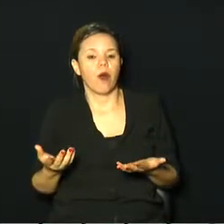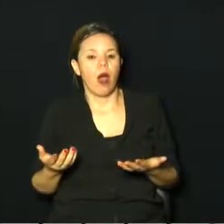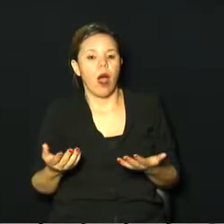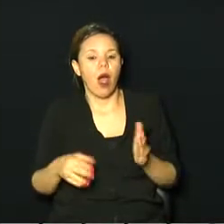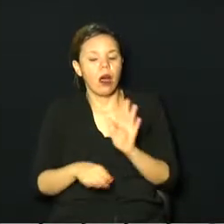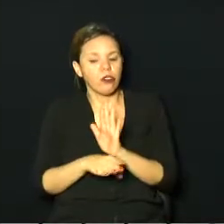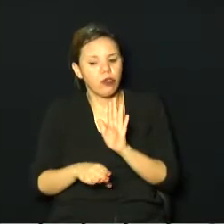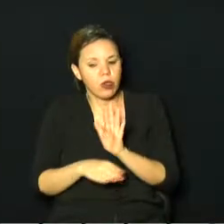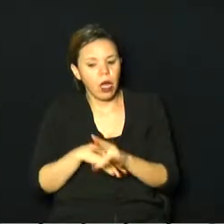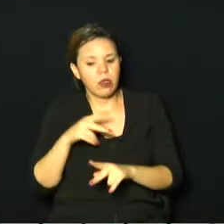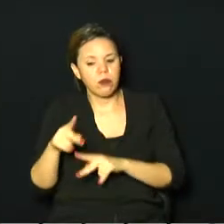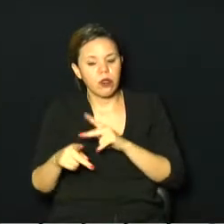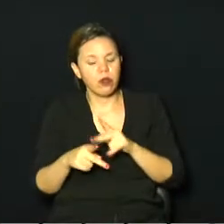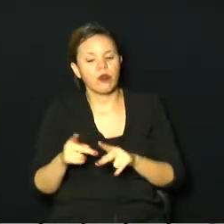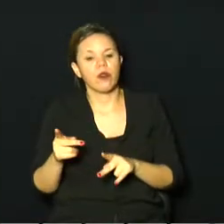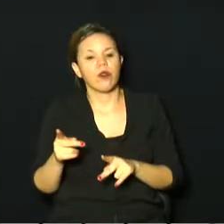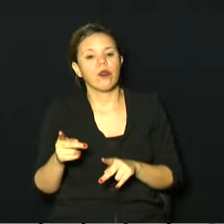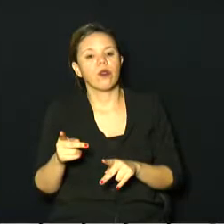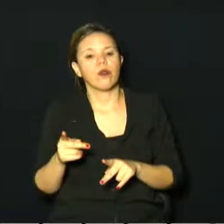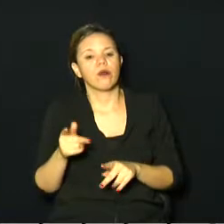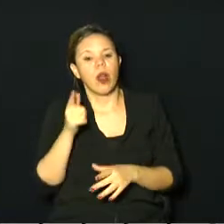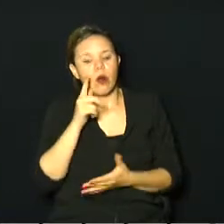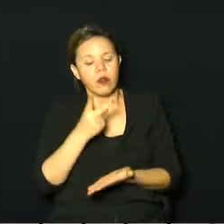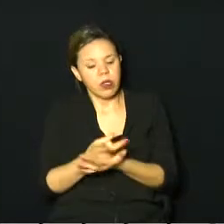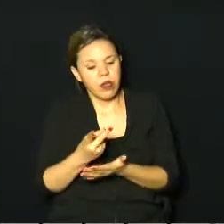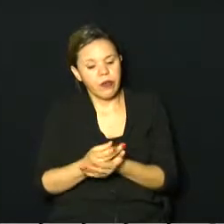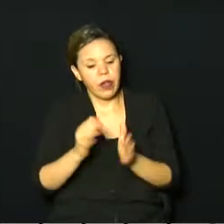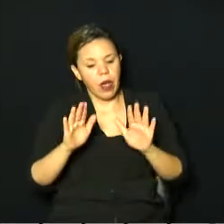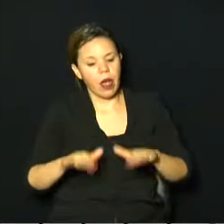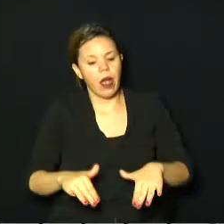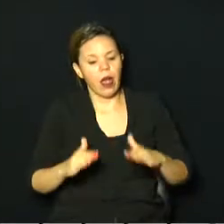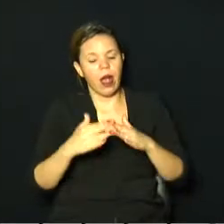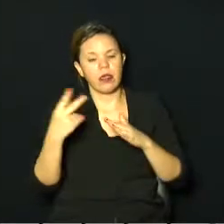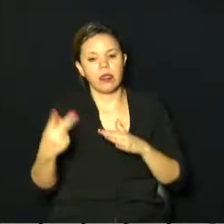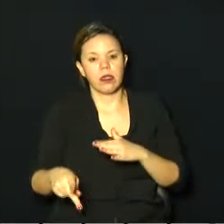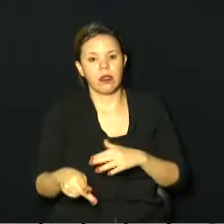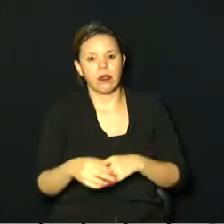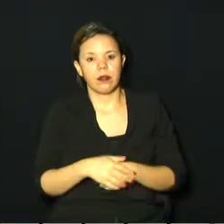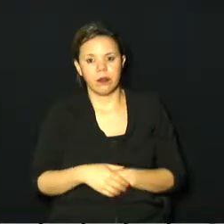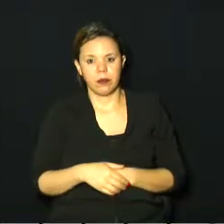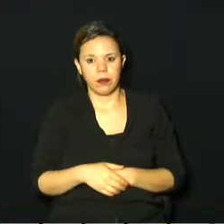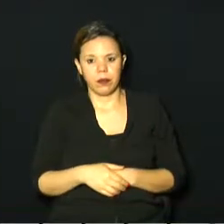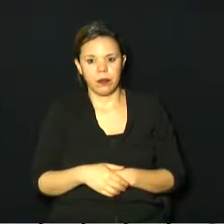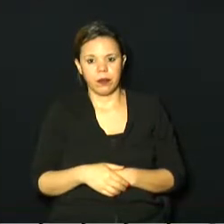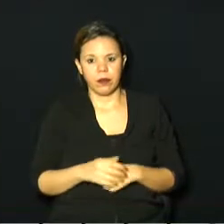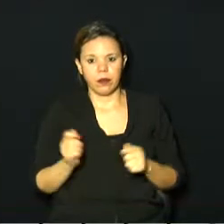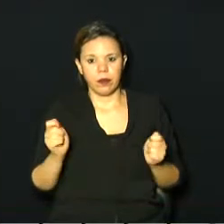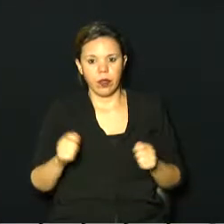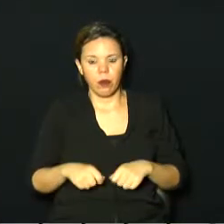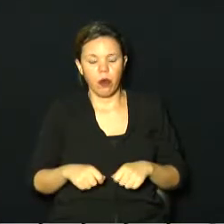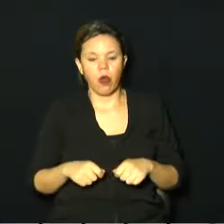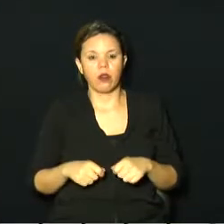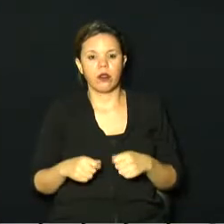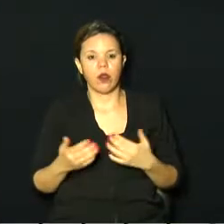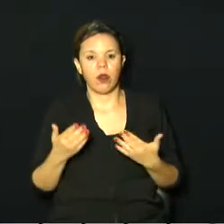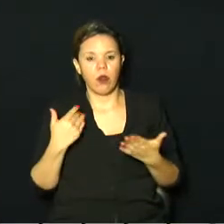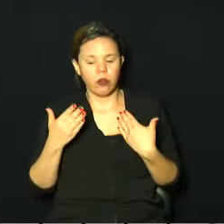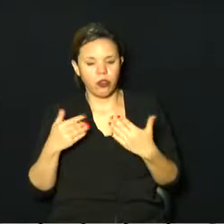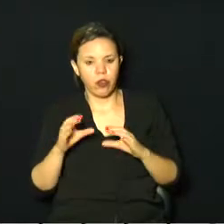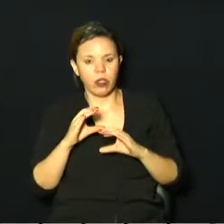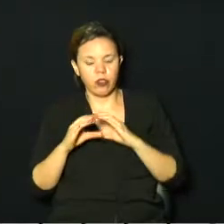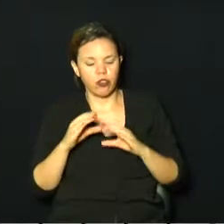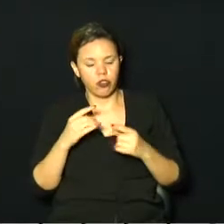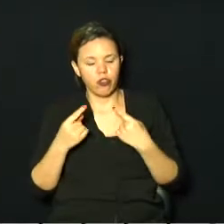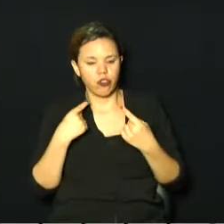essa reintegração, para possibilitar ainda que as partes, possam continuar dialogando, que